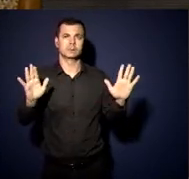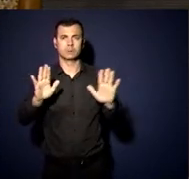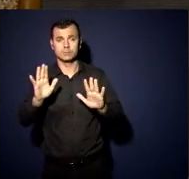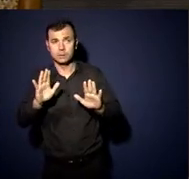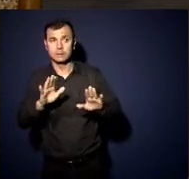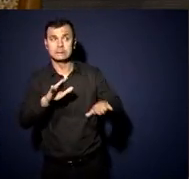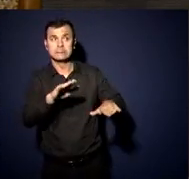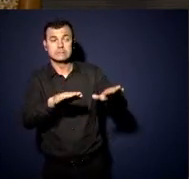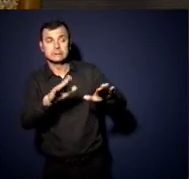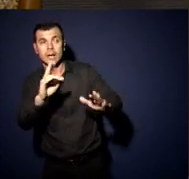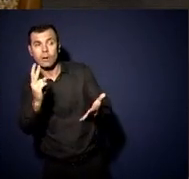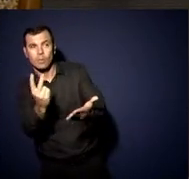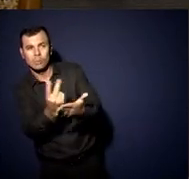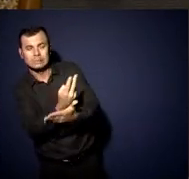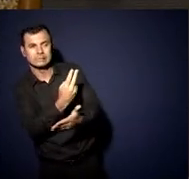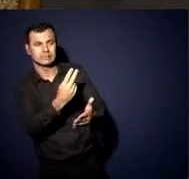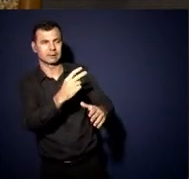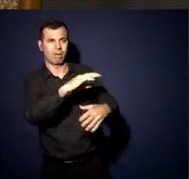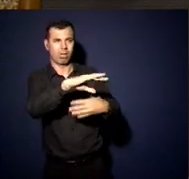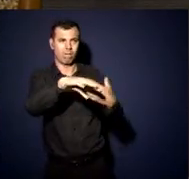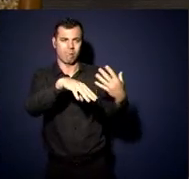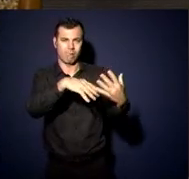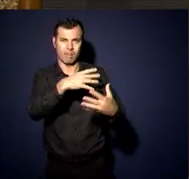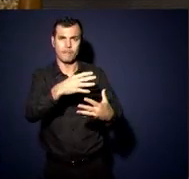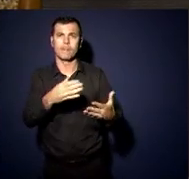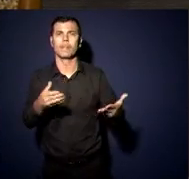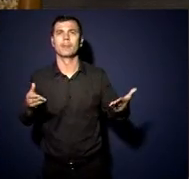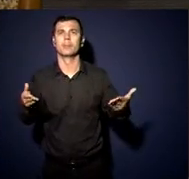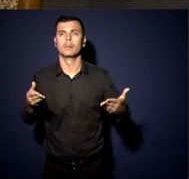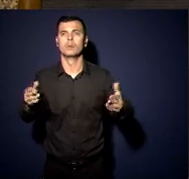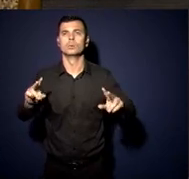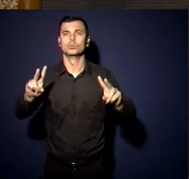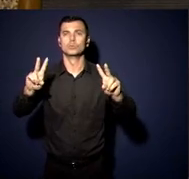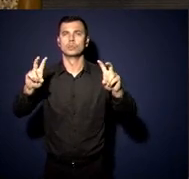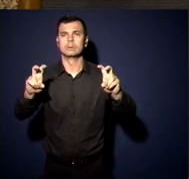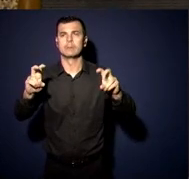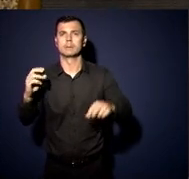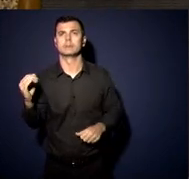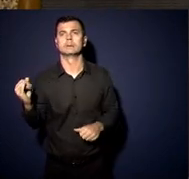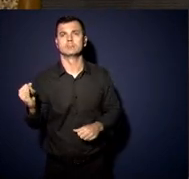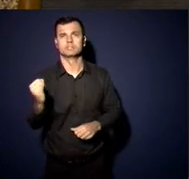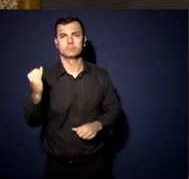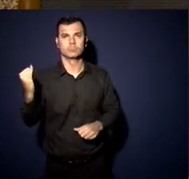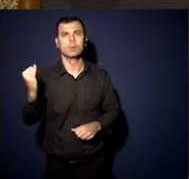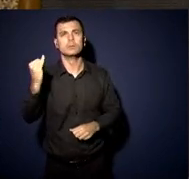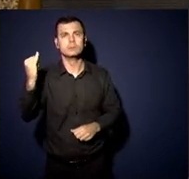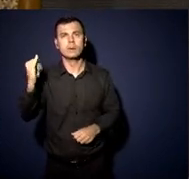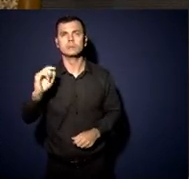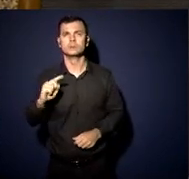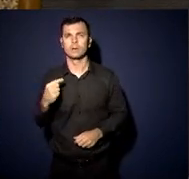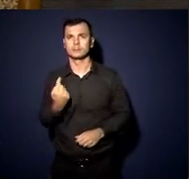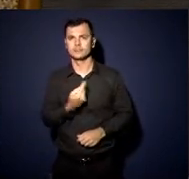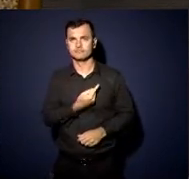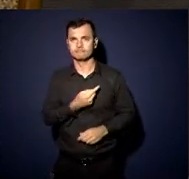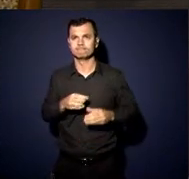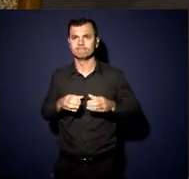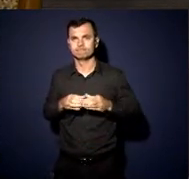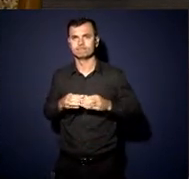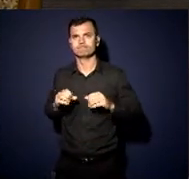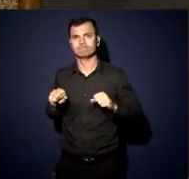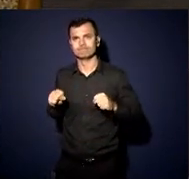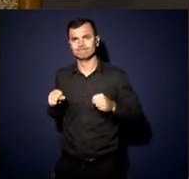João morosos a gente hoje tem um assunto muito importante que vem consumindo um esforço muito grande do nosso time